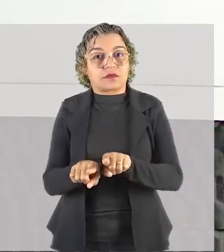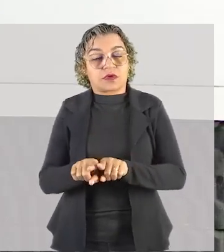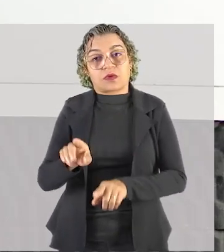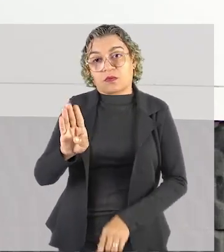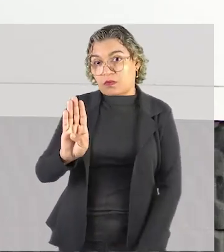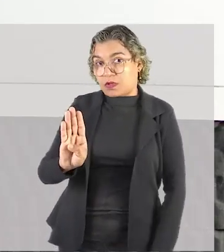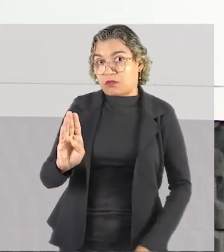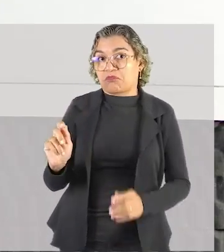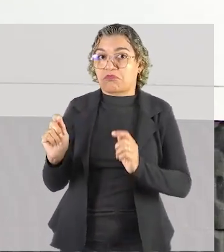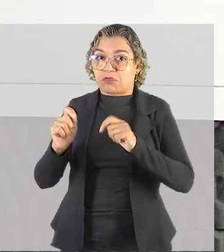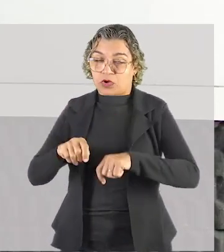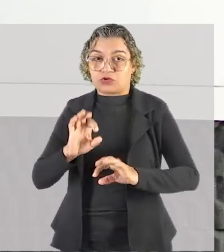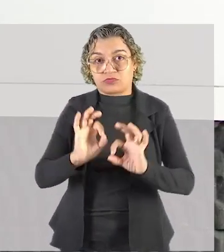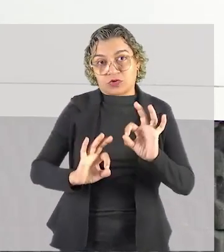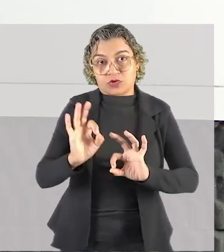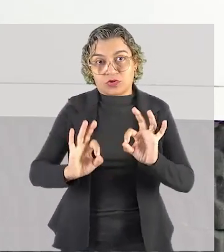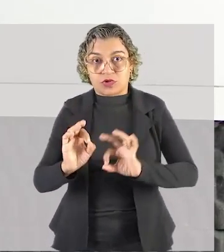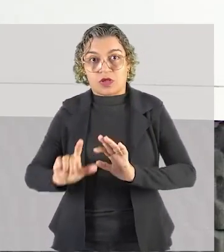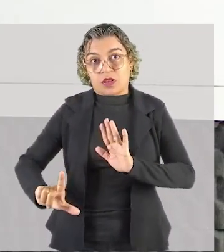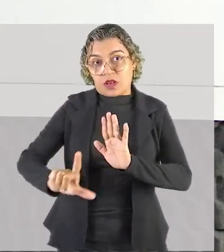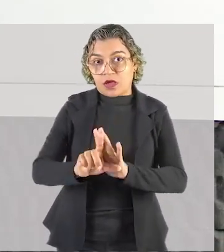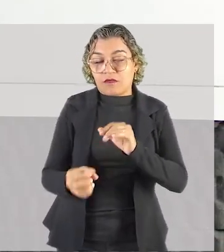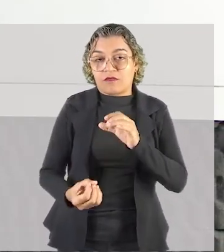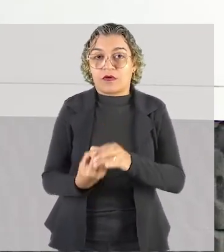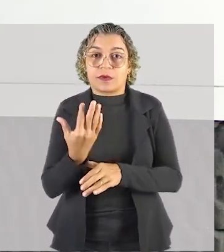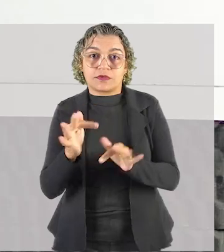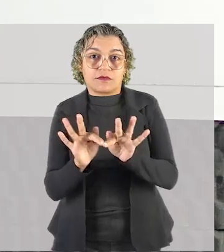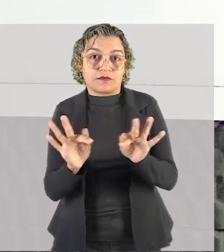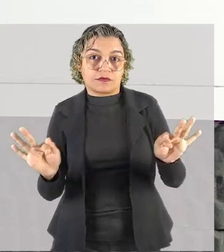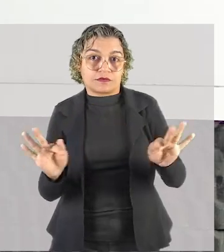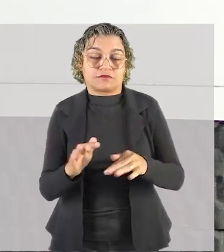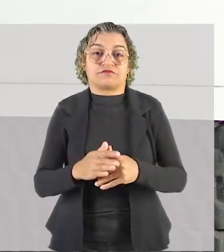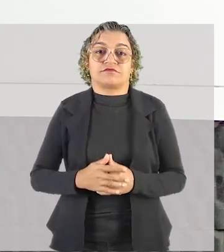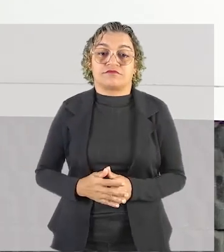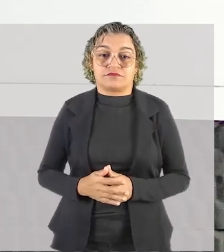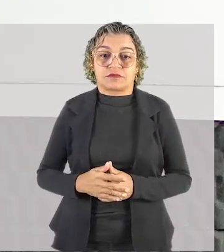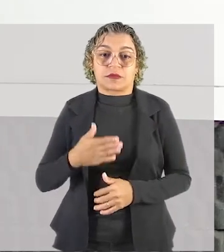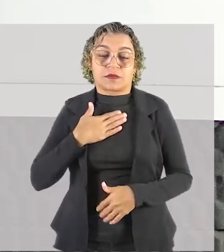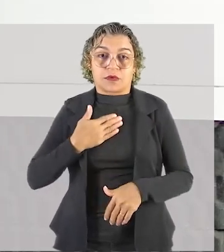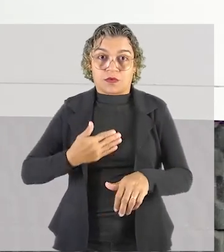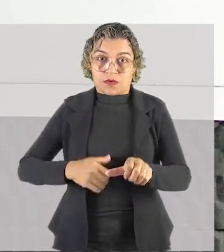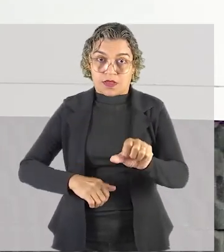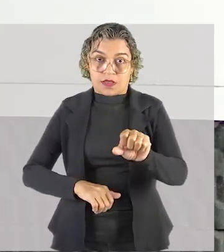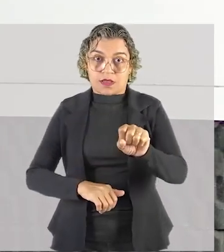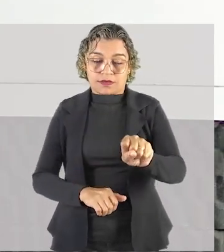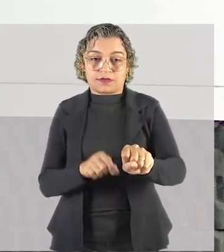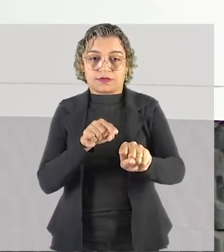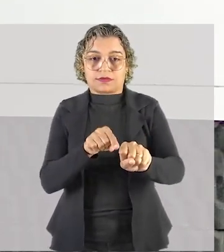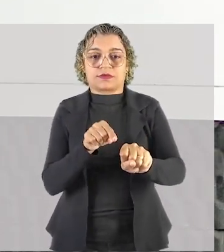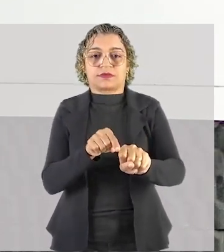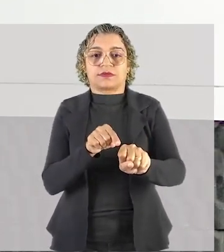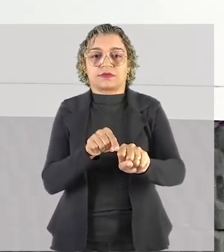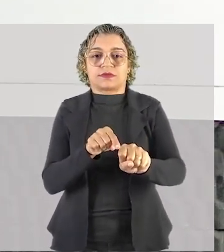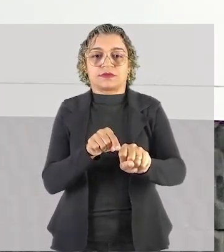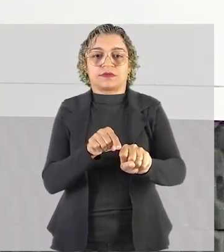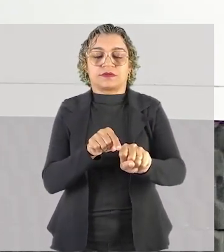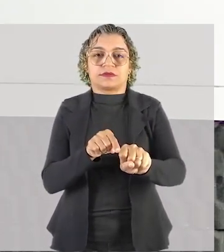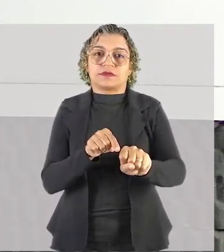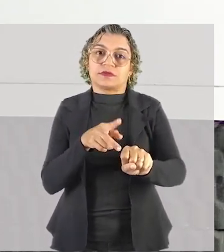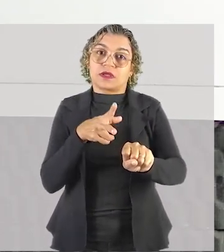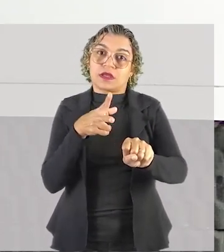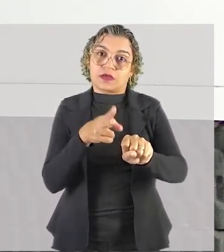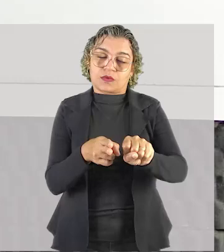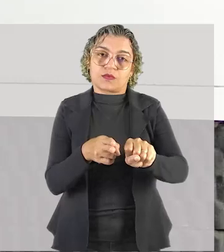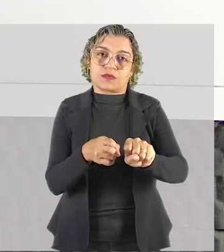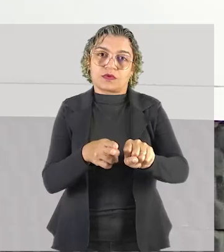você pode montar a lei de formação da sua função. Ou seja, o meu S vai ser